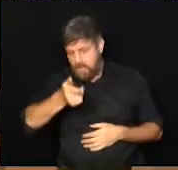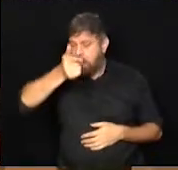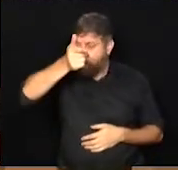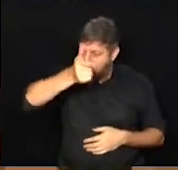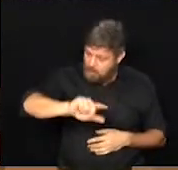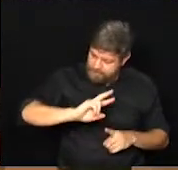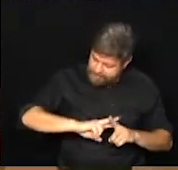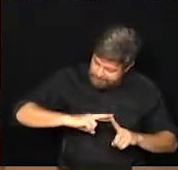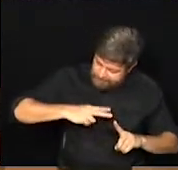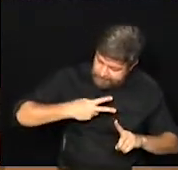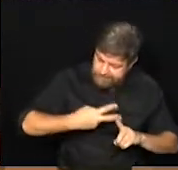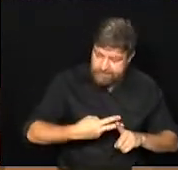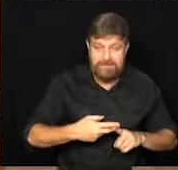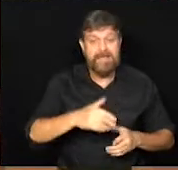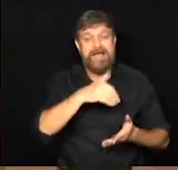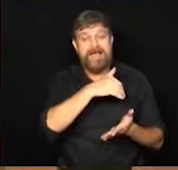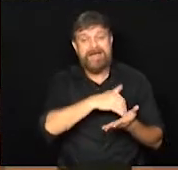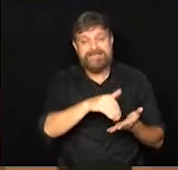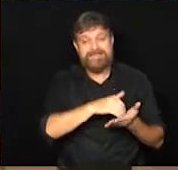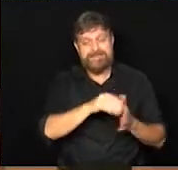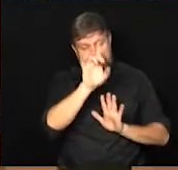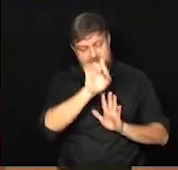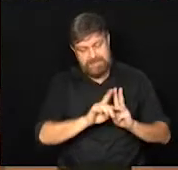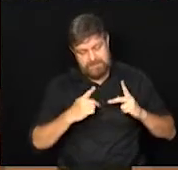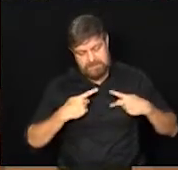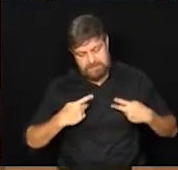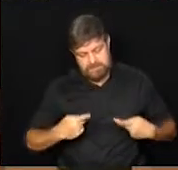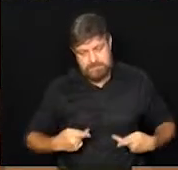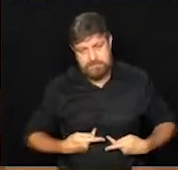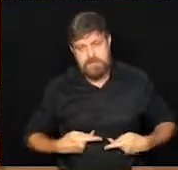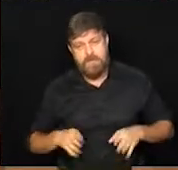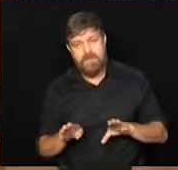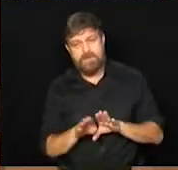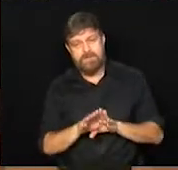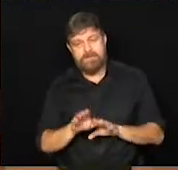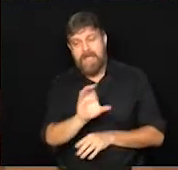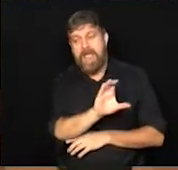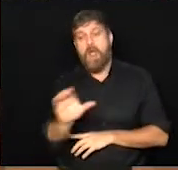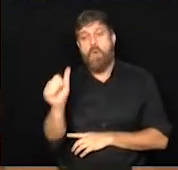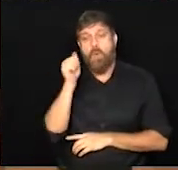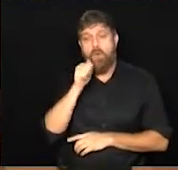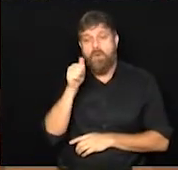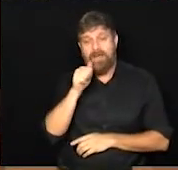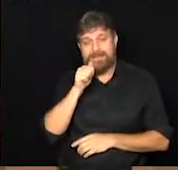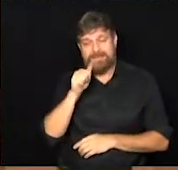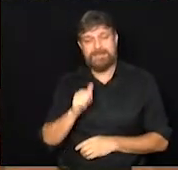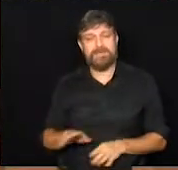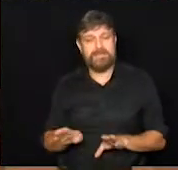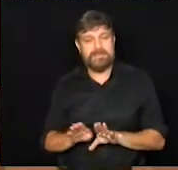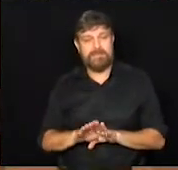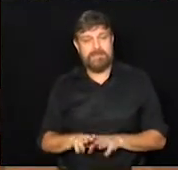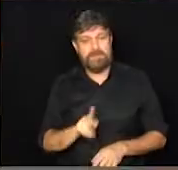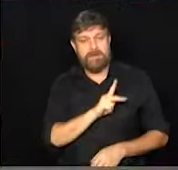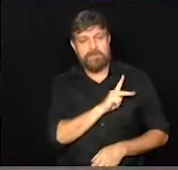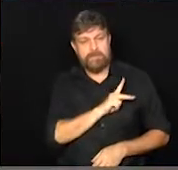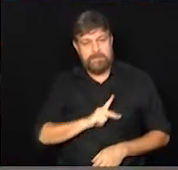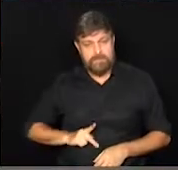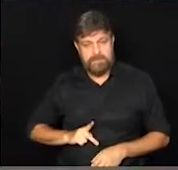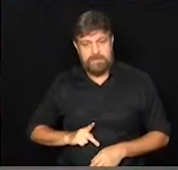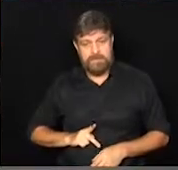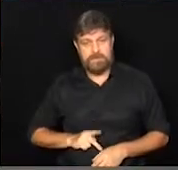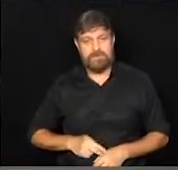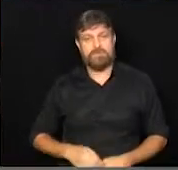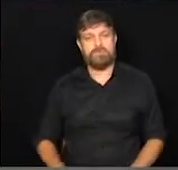Convidar novamente a Secretaria de Assistência, a Coordenadoria da Mulher, a nova presidência do SEAMA. Acho que a gente precisa fazer um